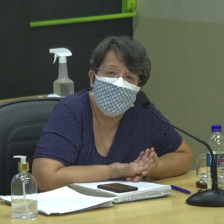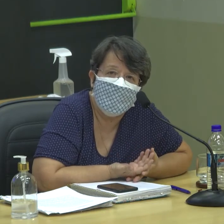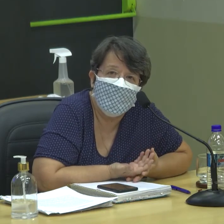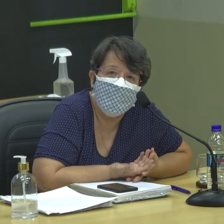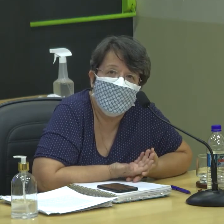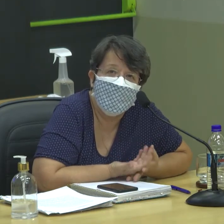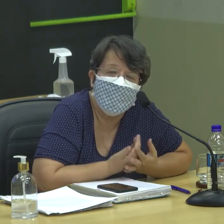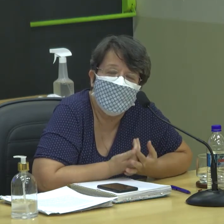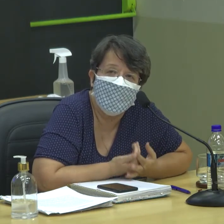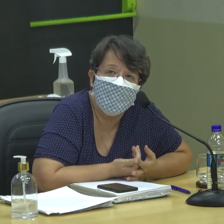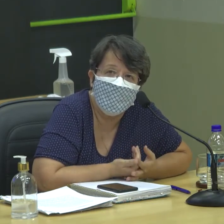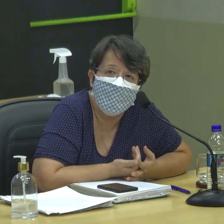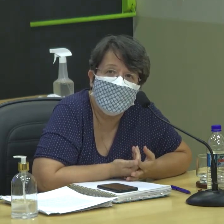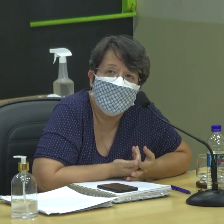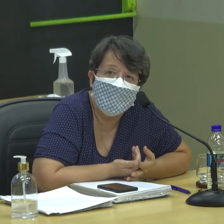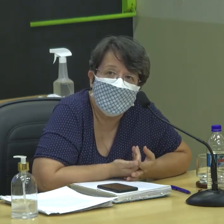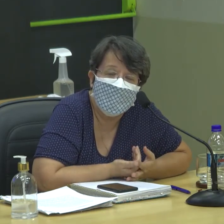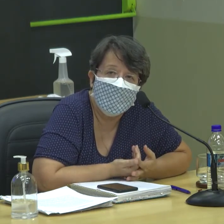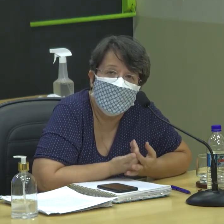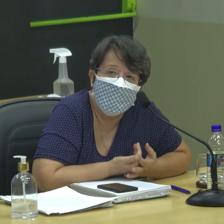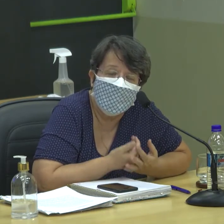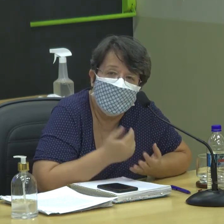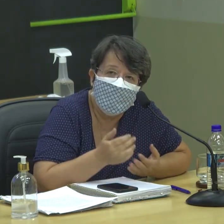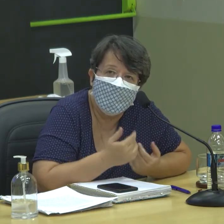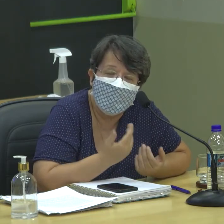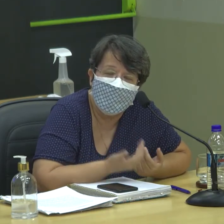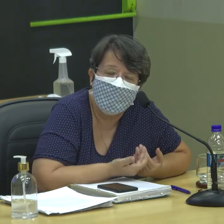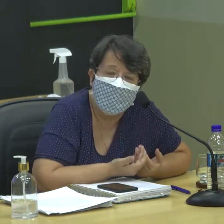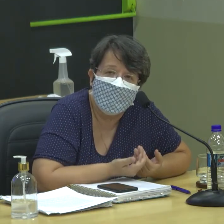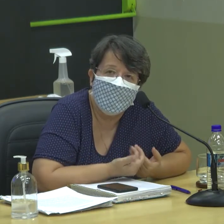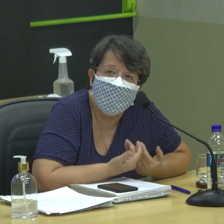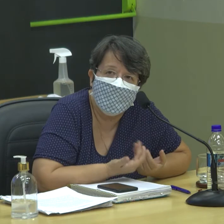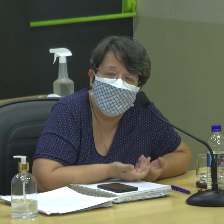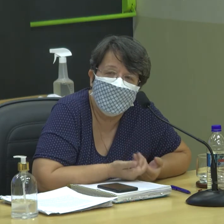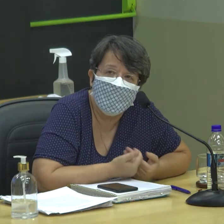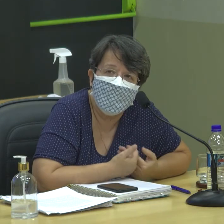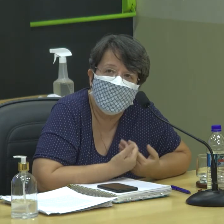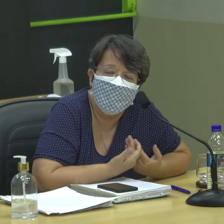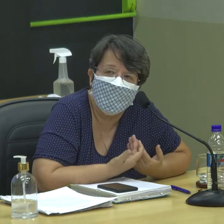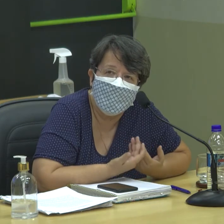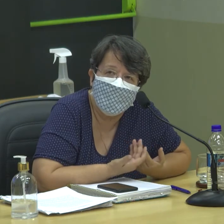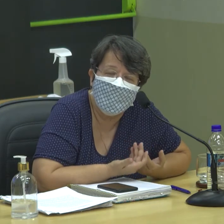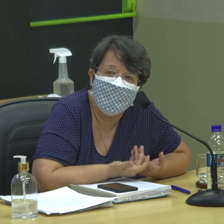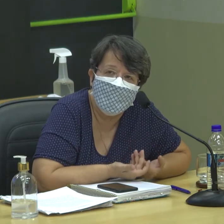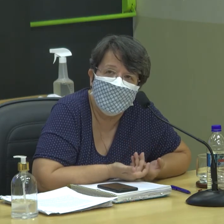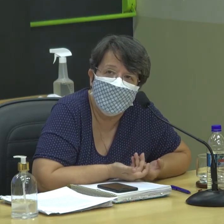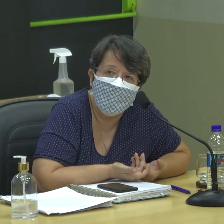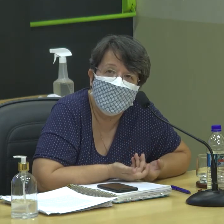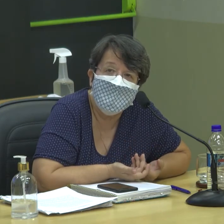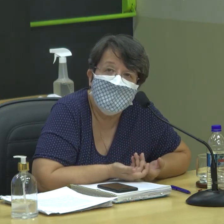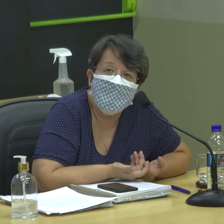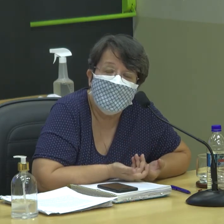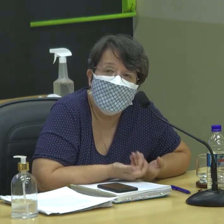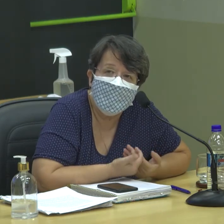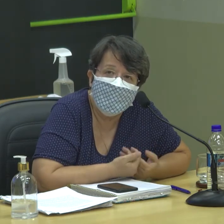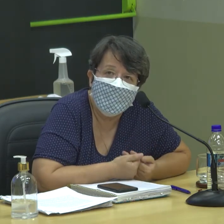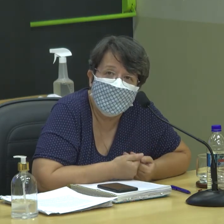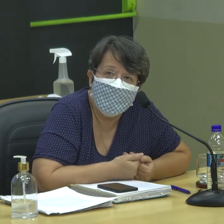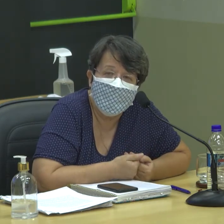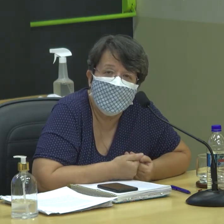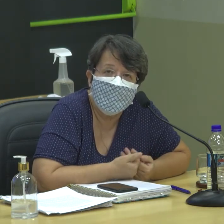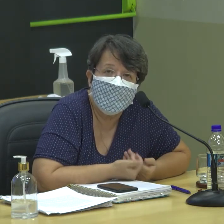contato com a pessoa é restringir, né, alguns serviços, a circulação de pessoas, no